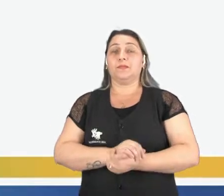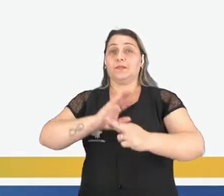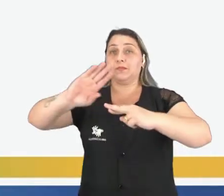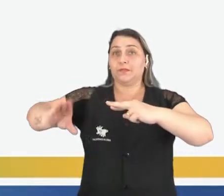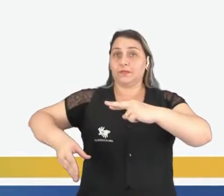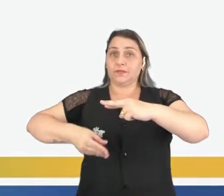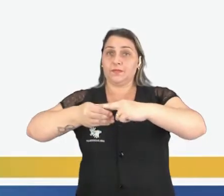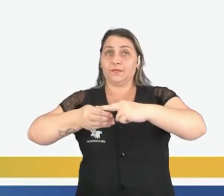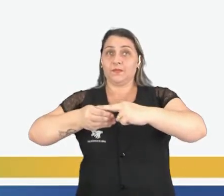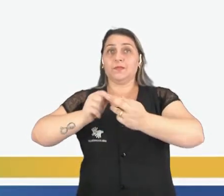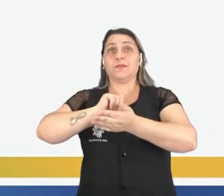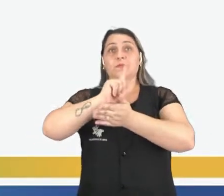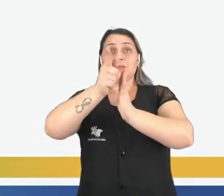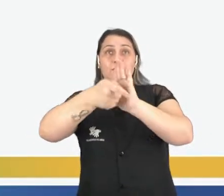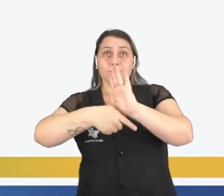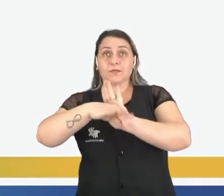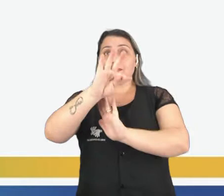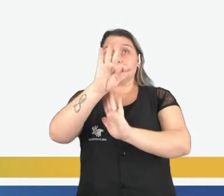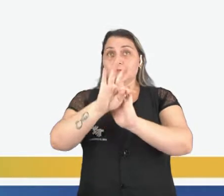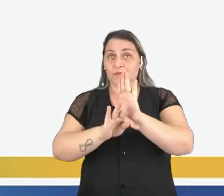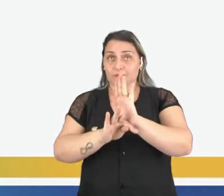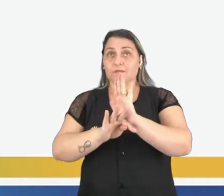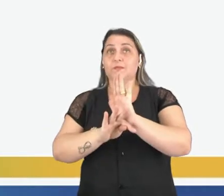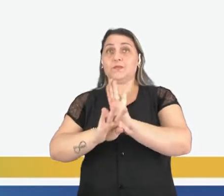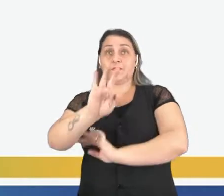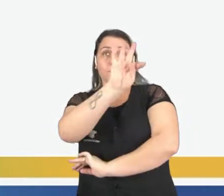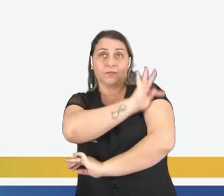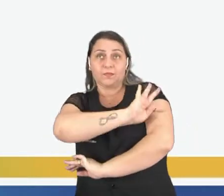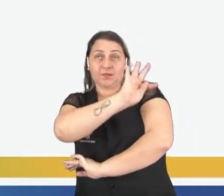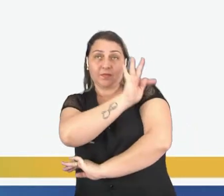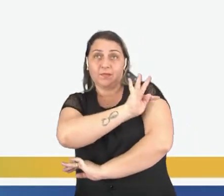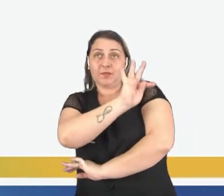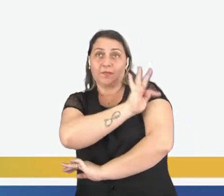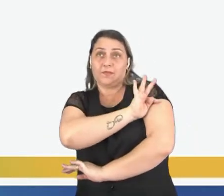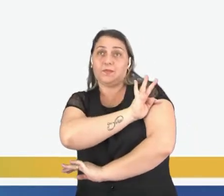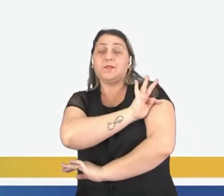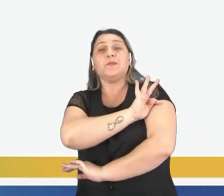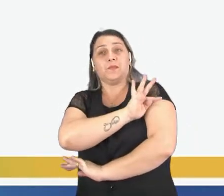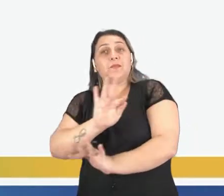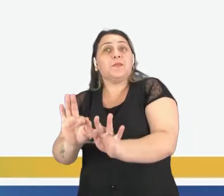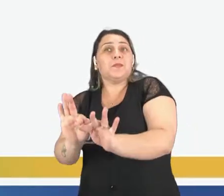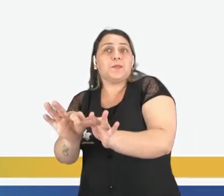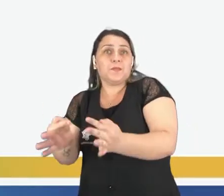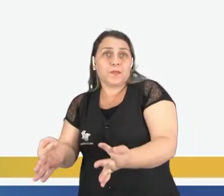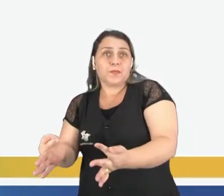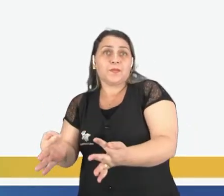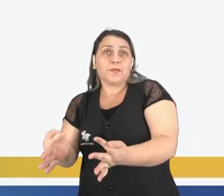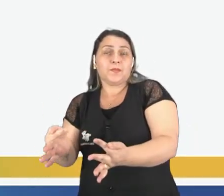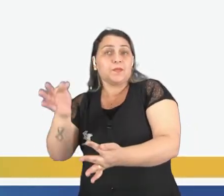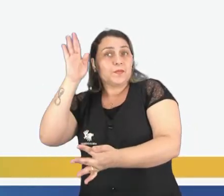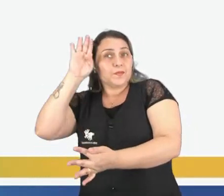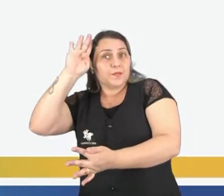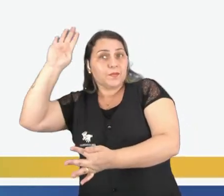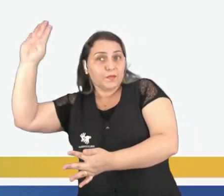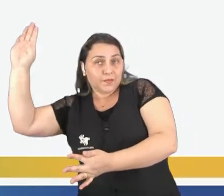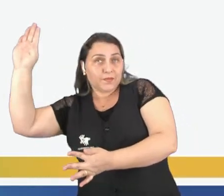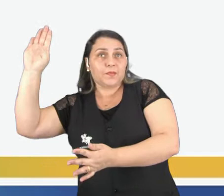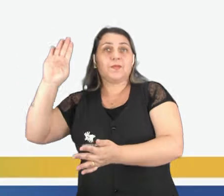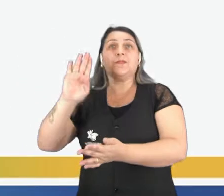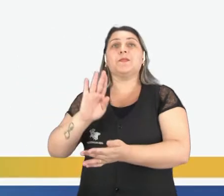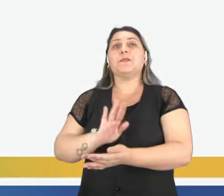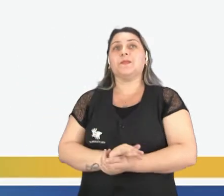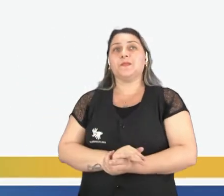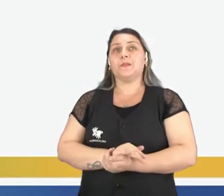Resenha. A resenha é um gênero textual de caráter técnico muito comum no meio acadêmico, que